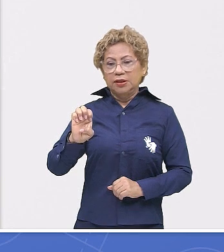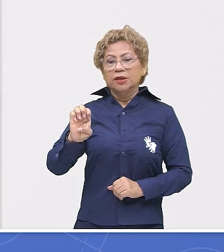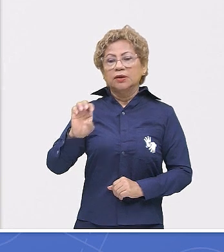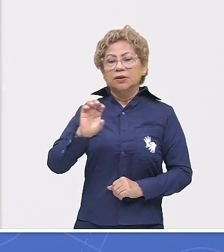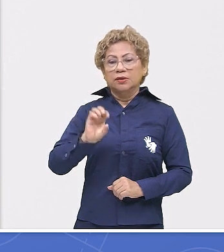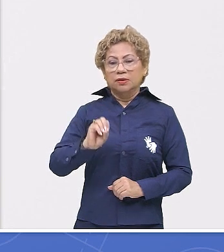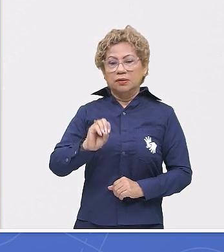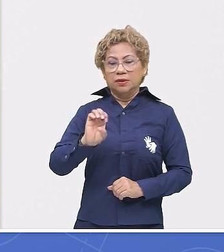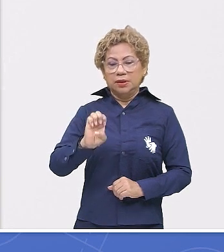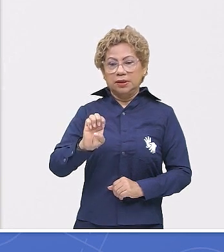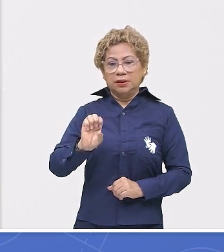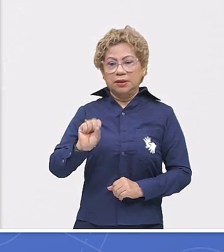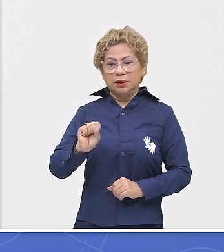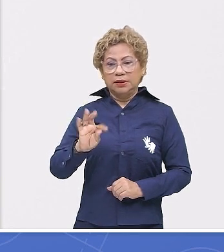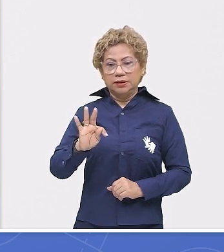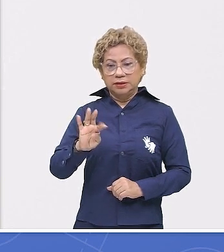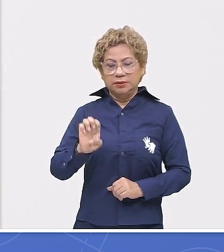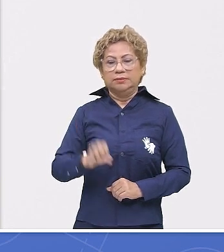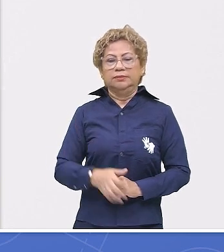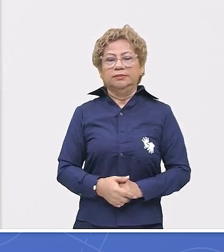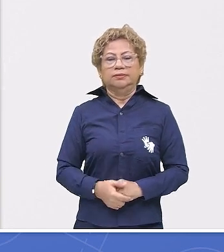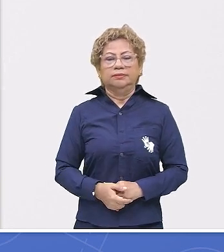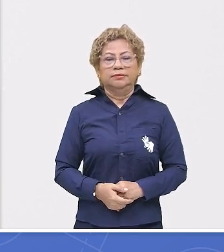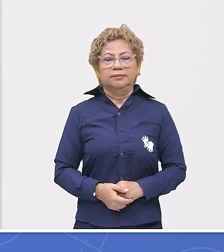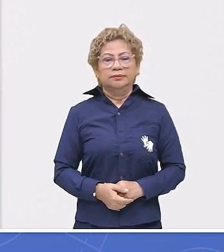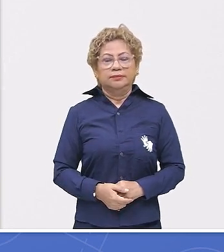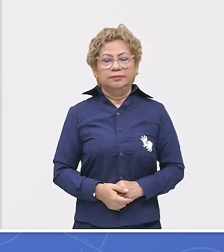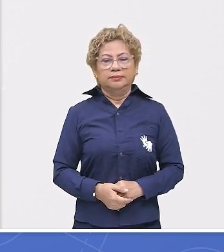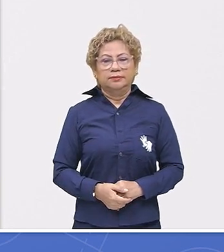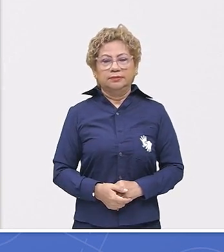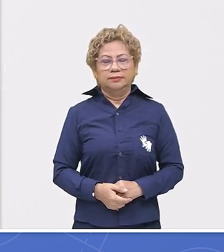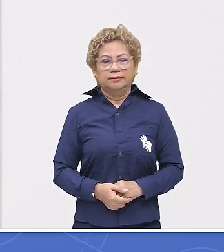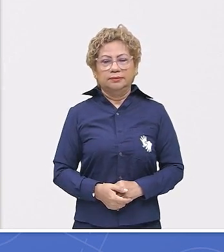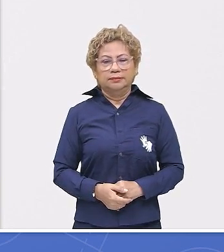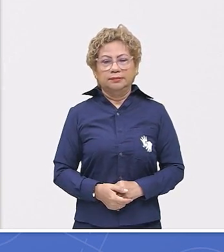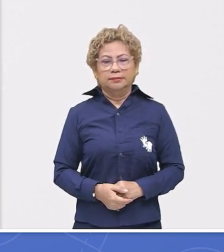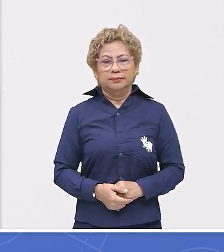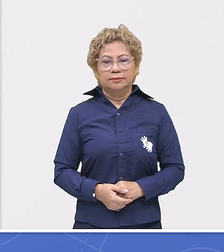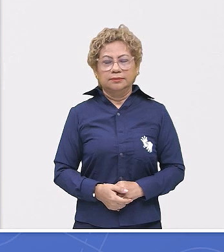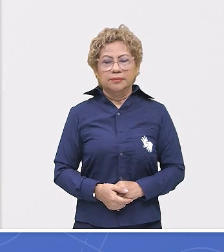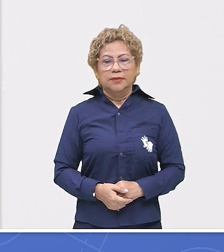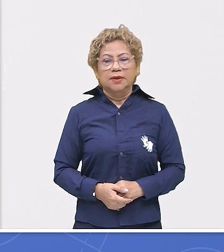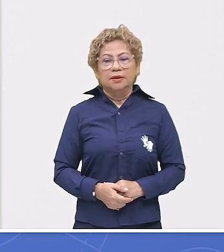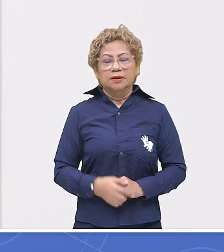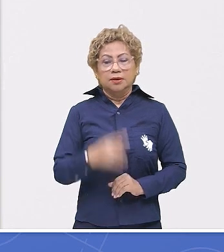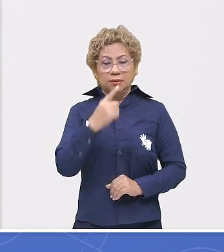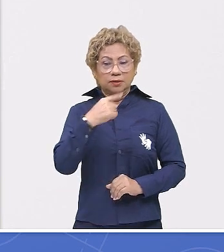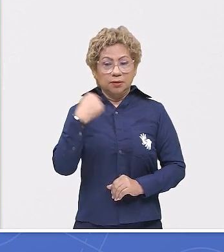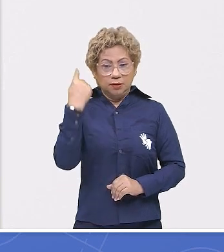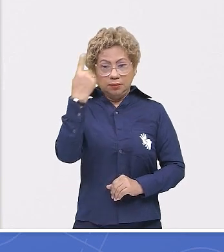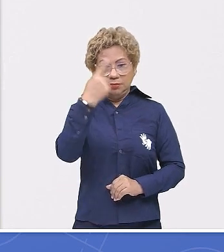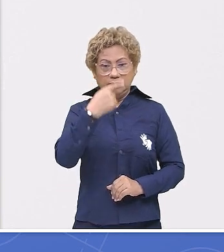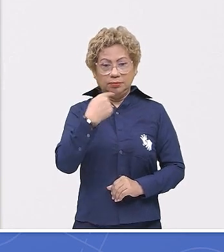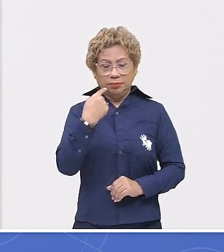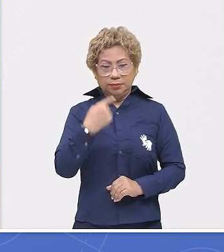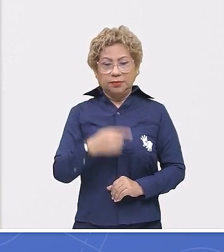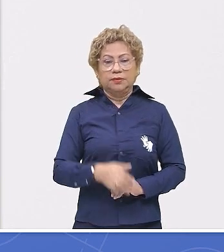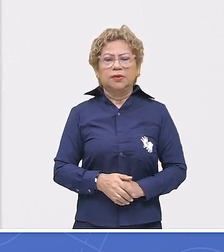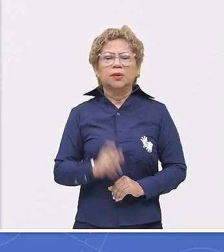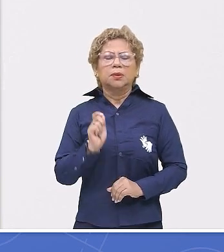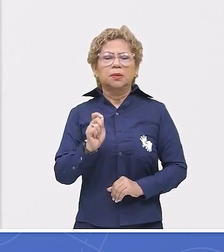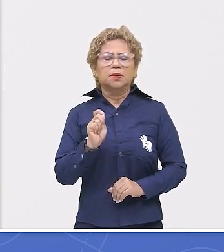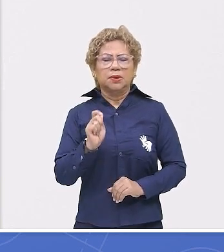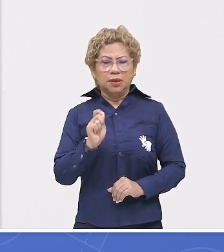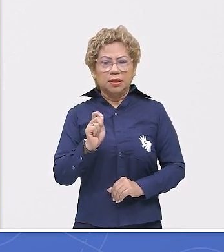tá certo, gente? Oeste, leste, leste, oeste. Em questão de fuso horário, lembrem-se, tá? Fuso horário vai